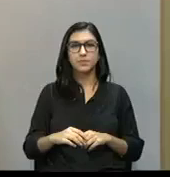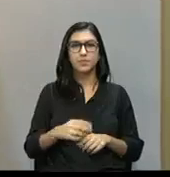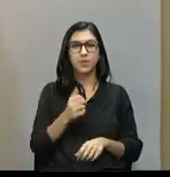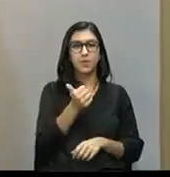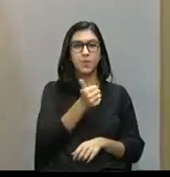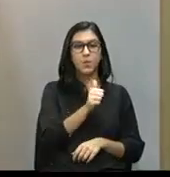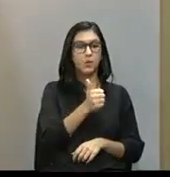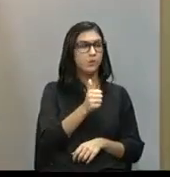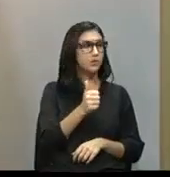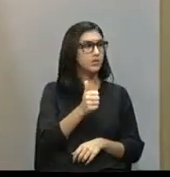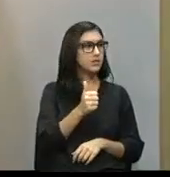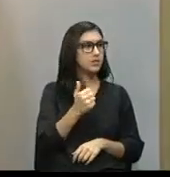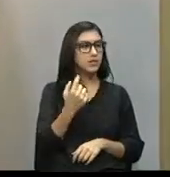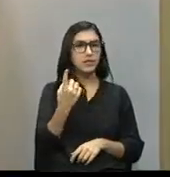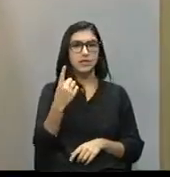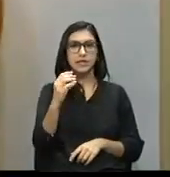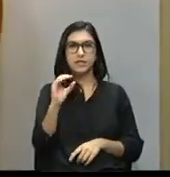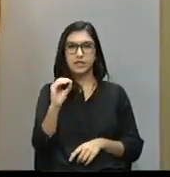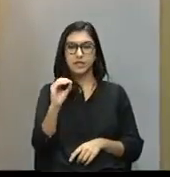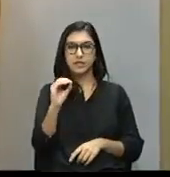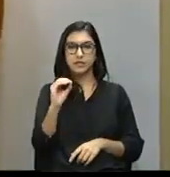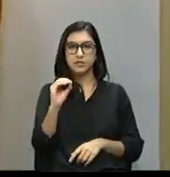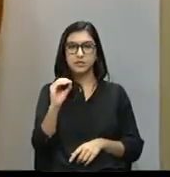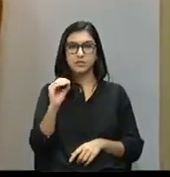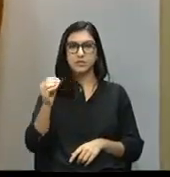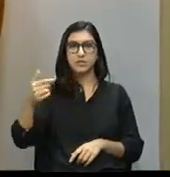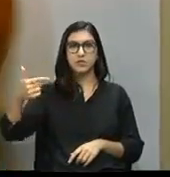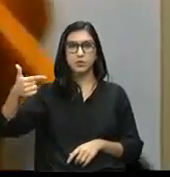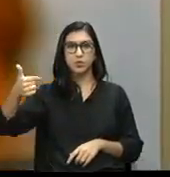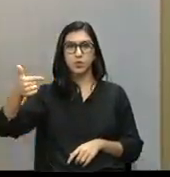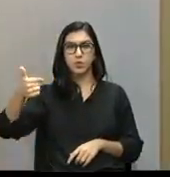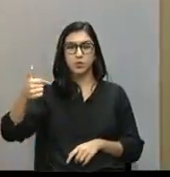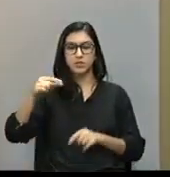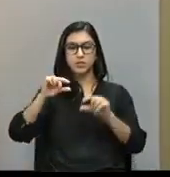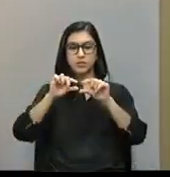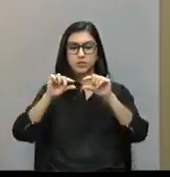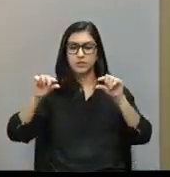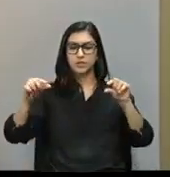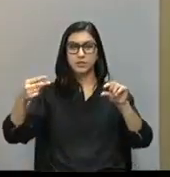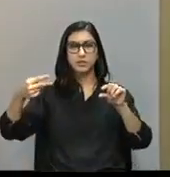11, 10 e 12 na segunda linha,